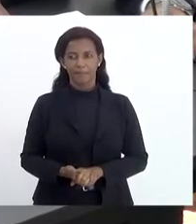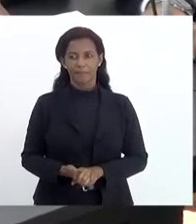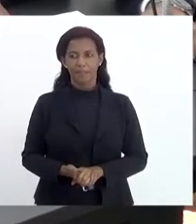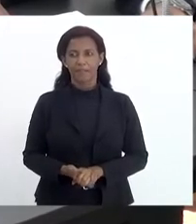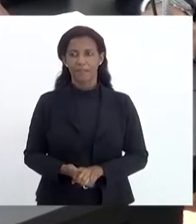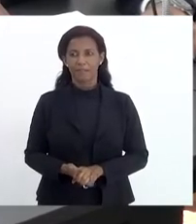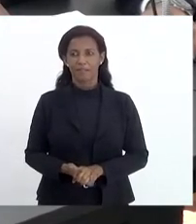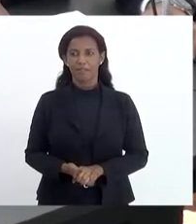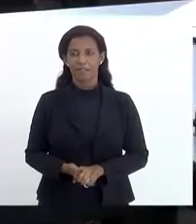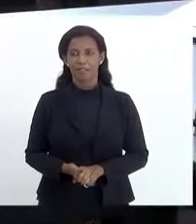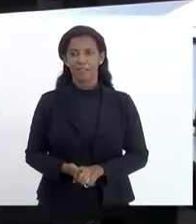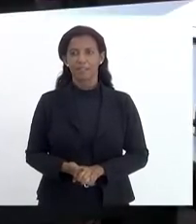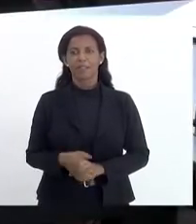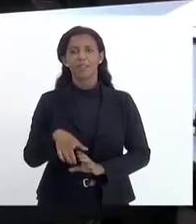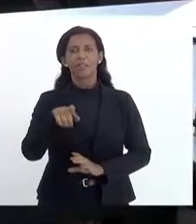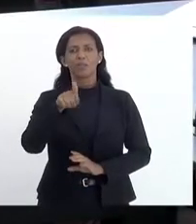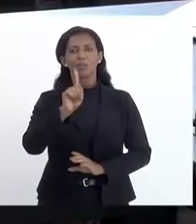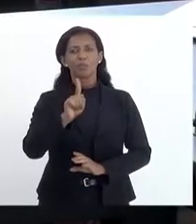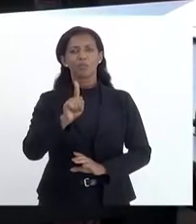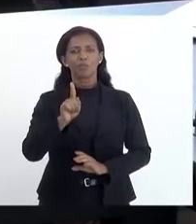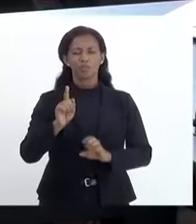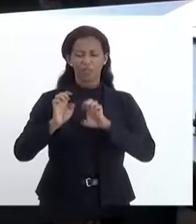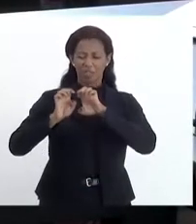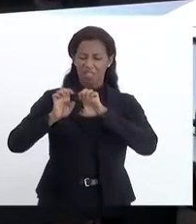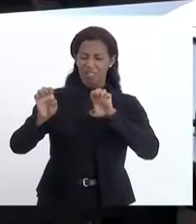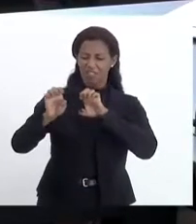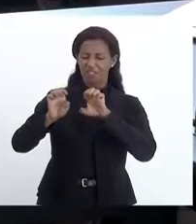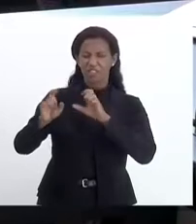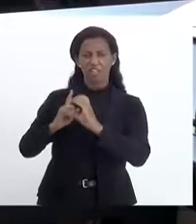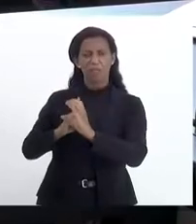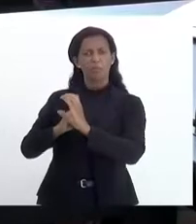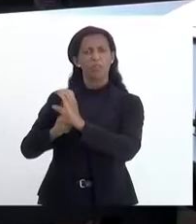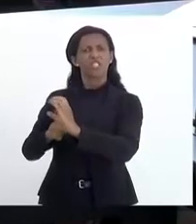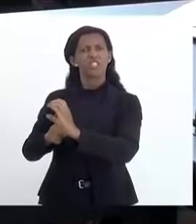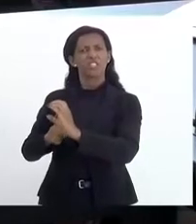podia trocar esse evangélico por cristão, ficava mais nobre, né? Mas.